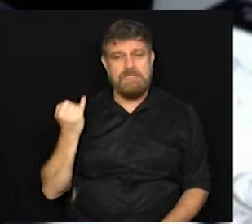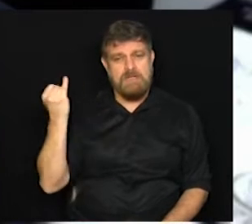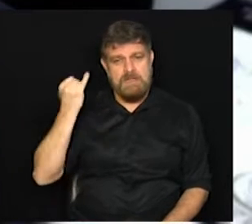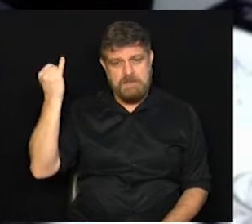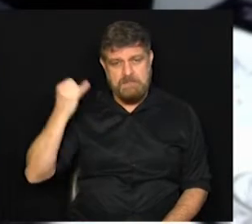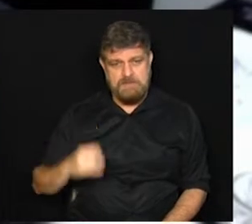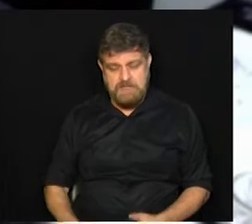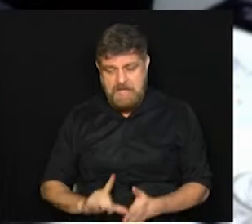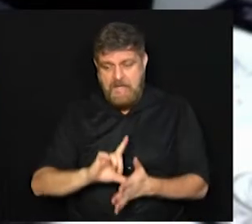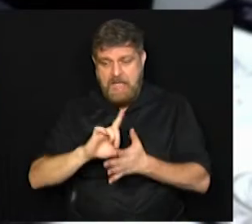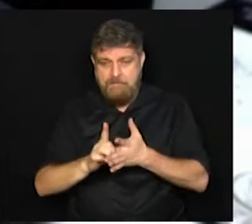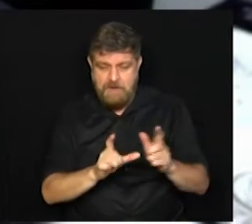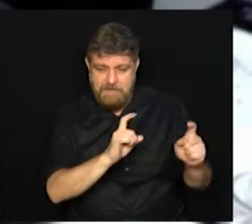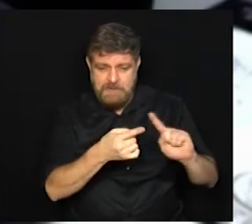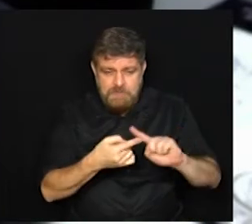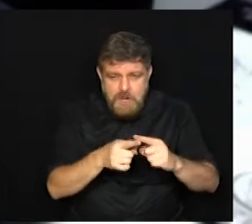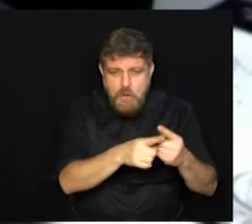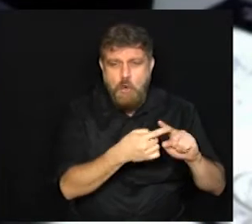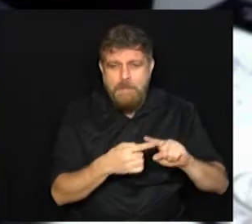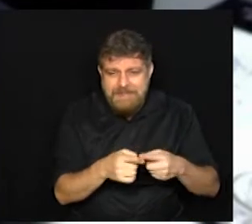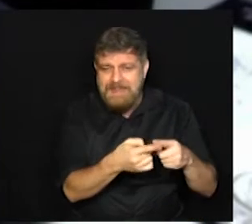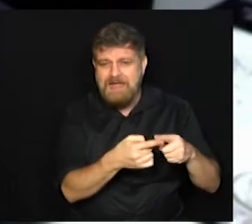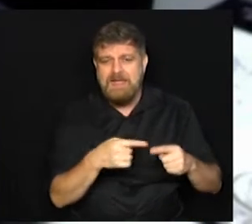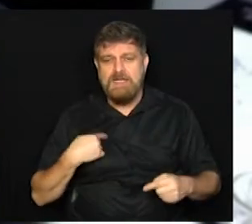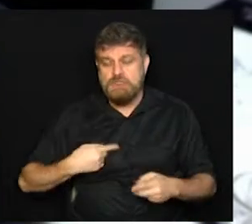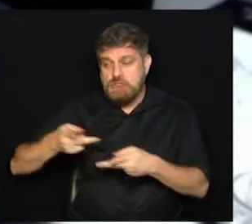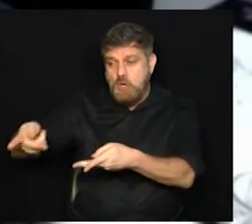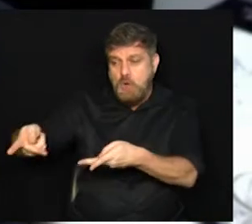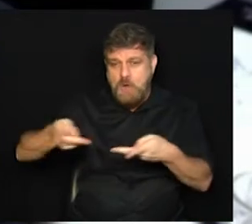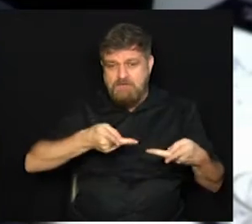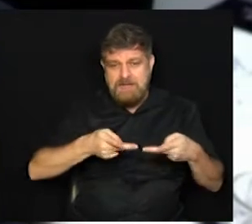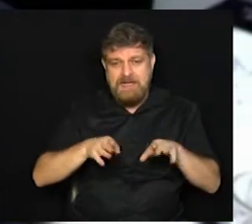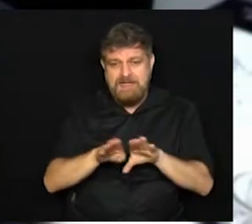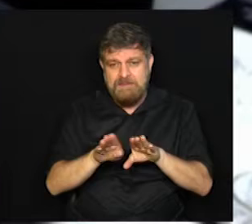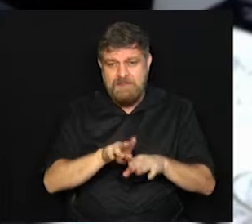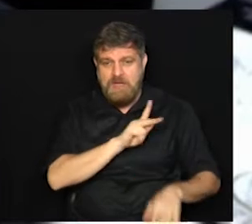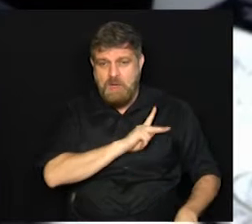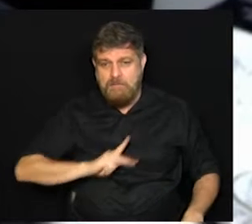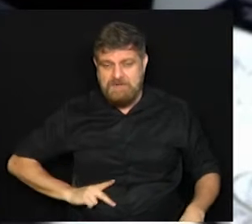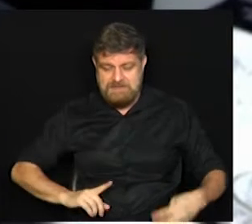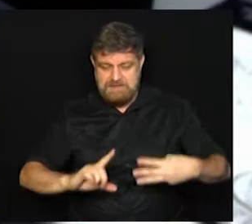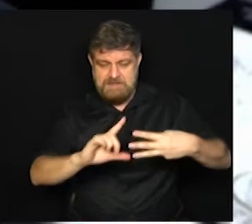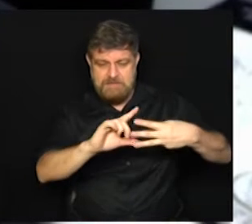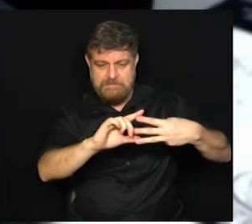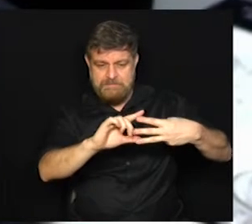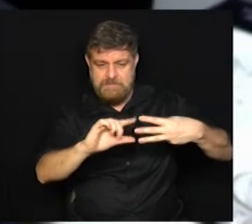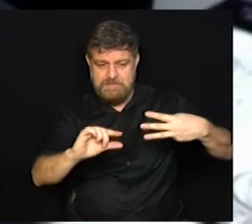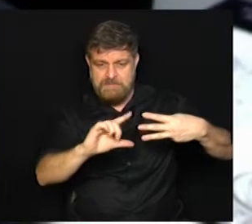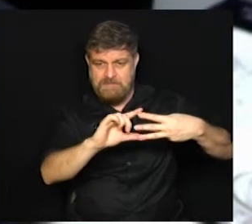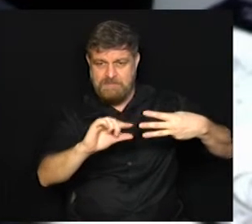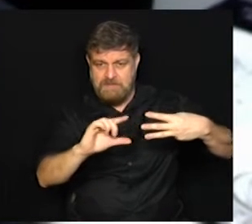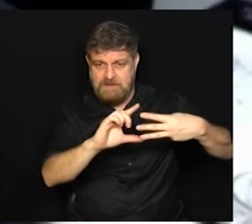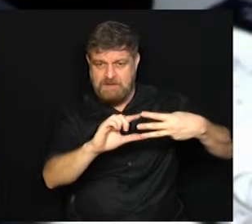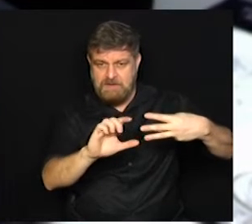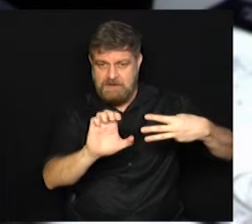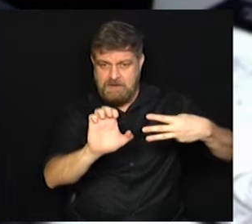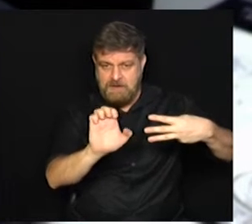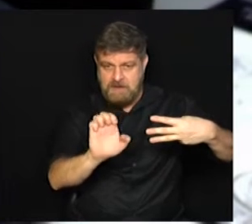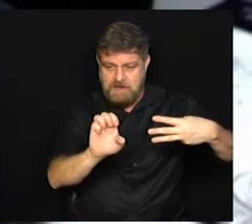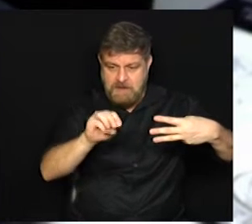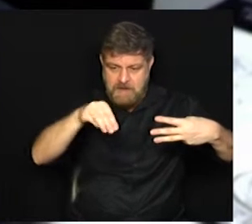numa próxima reunião eu gostaria que a gente convocasse também o presidente da INDEC para ele apresentar realmente o